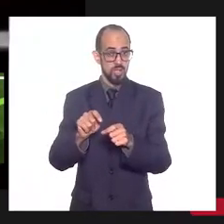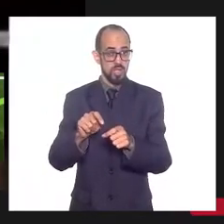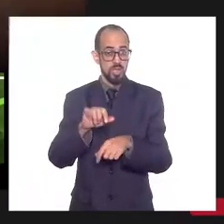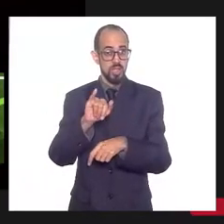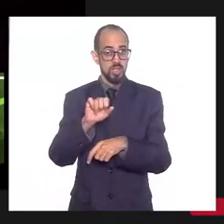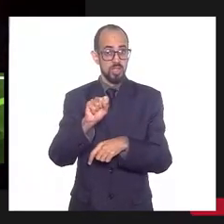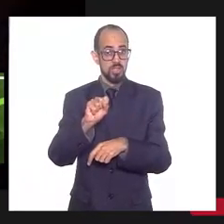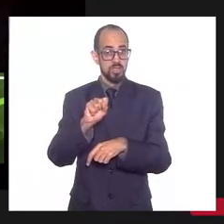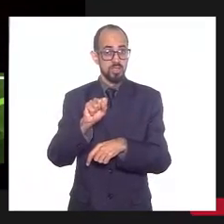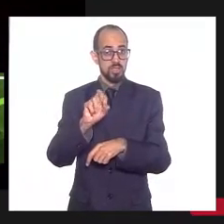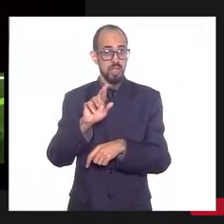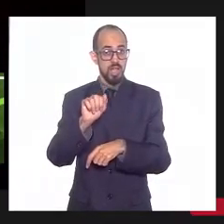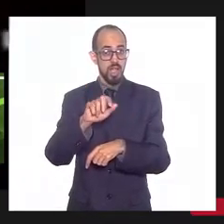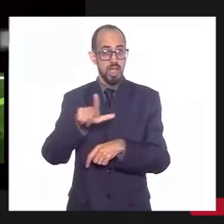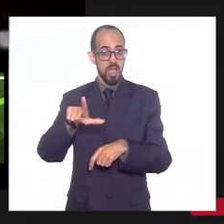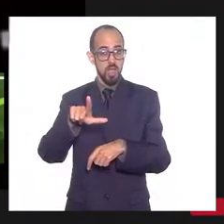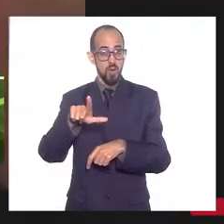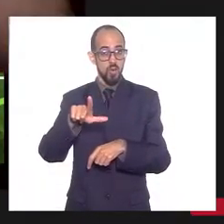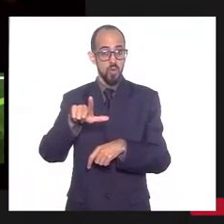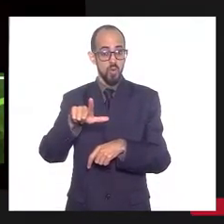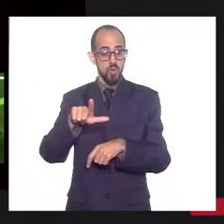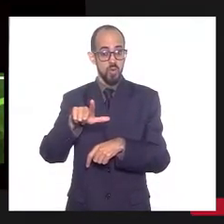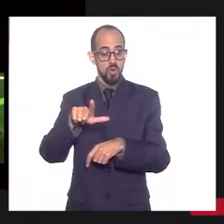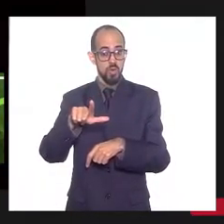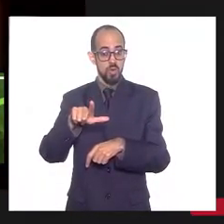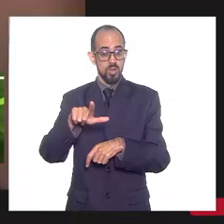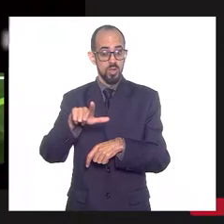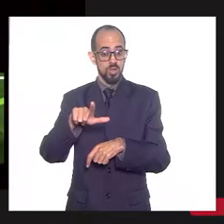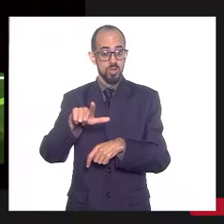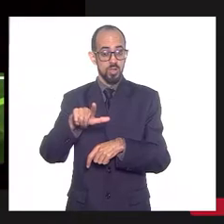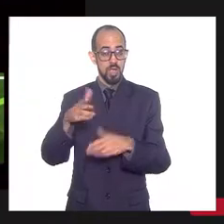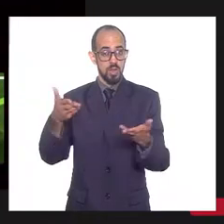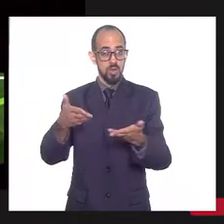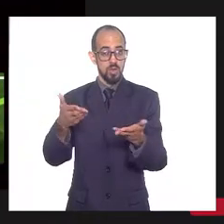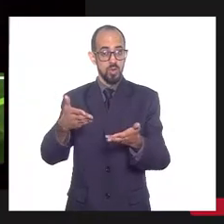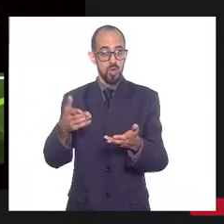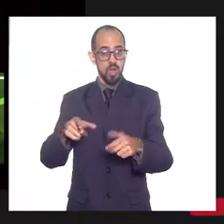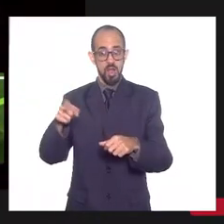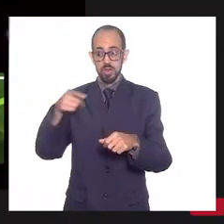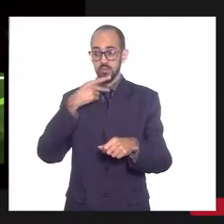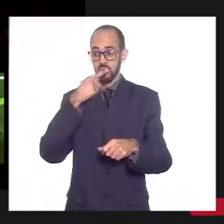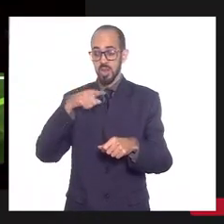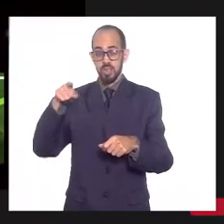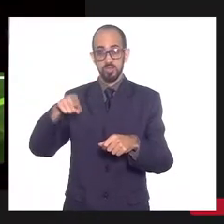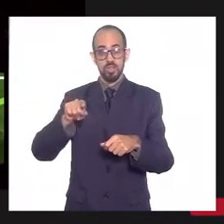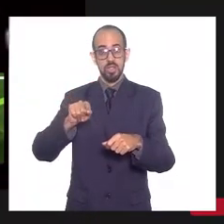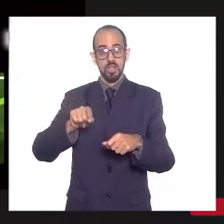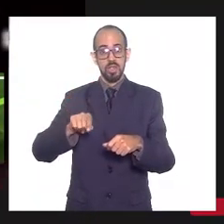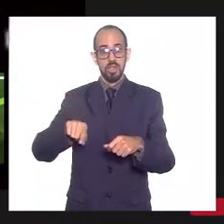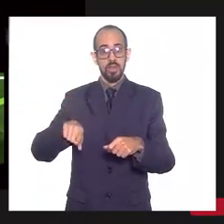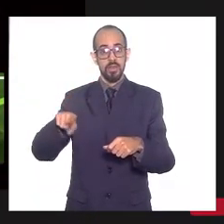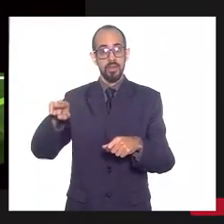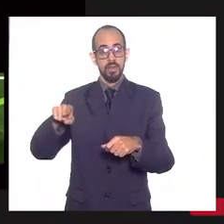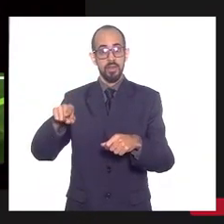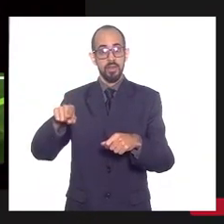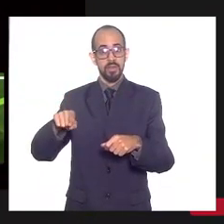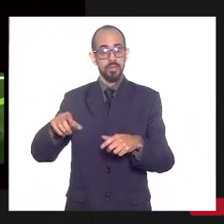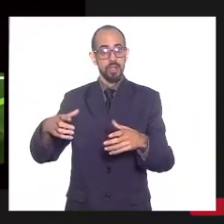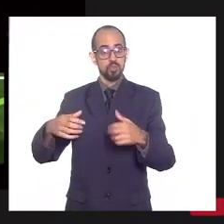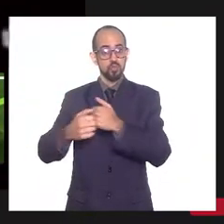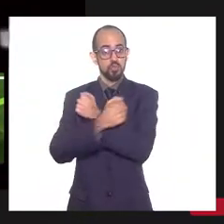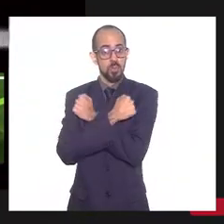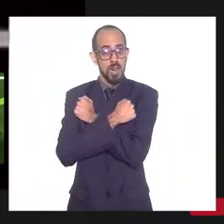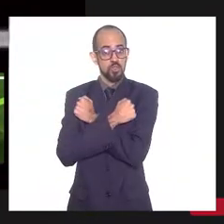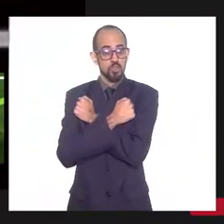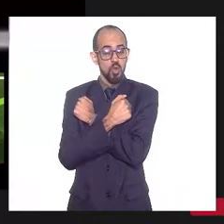e abraçou várias comunidades do Rio de Janeiro dizendo que a território dos bandidos e traficante e as pessoas que moram